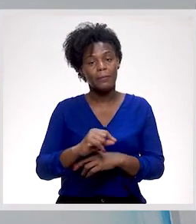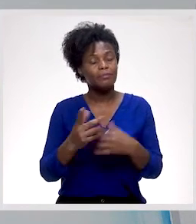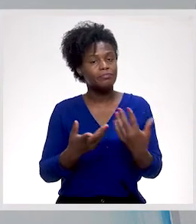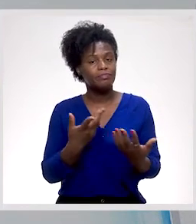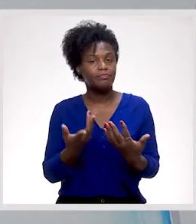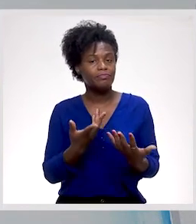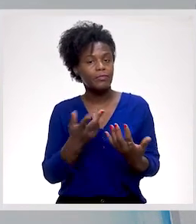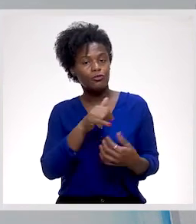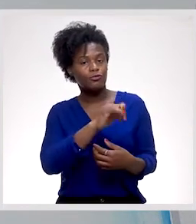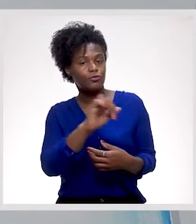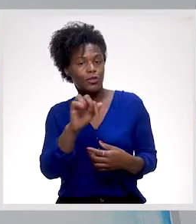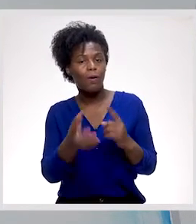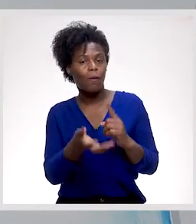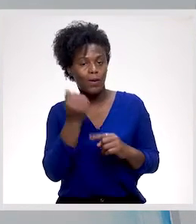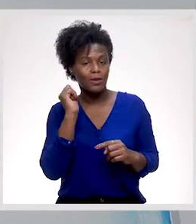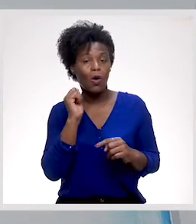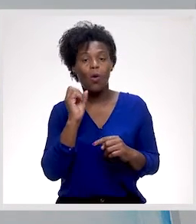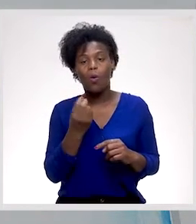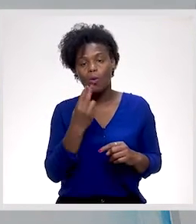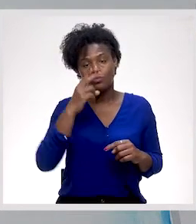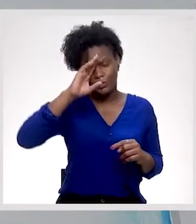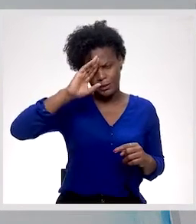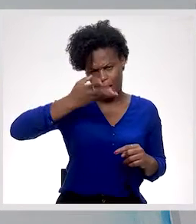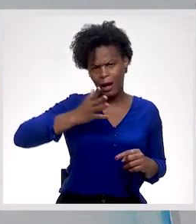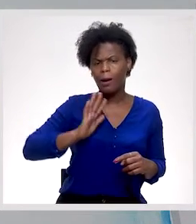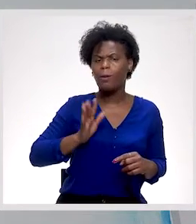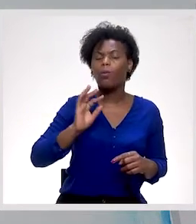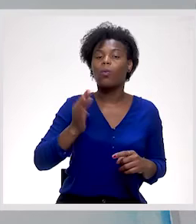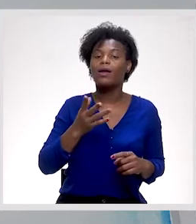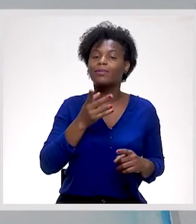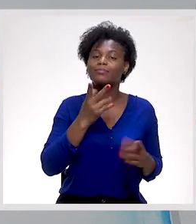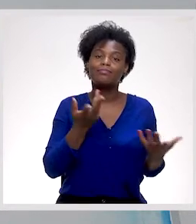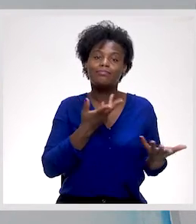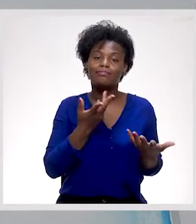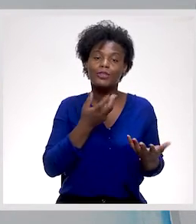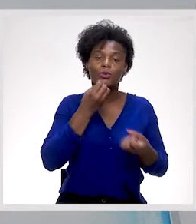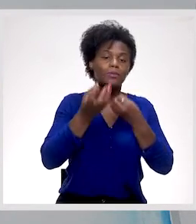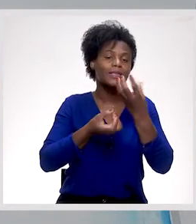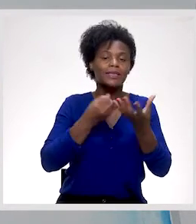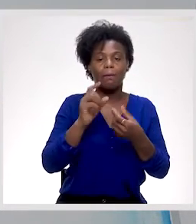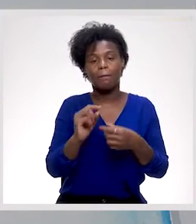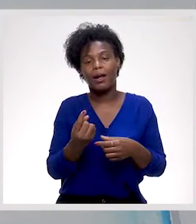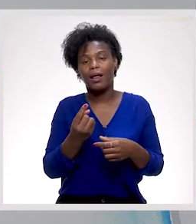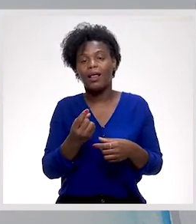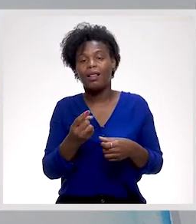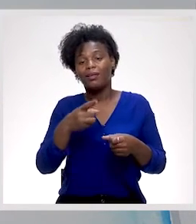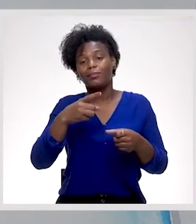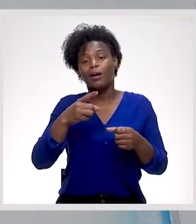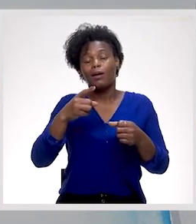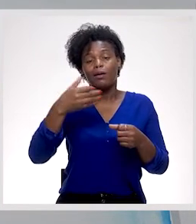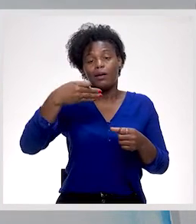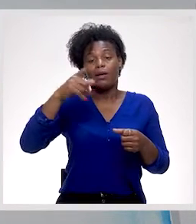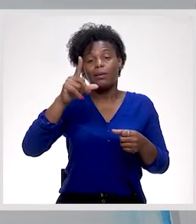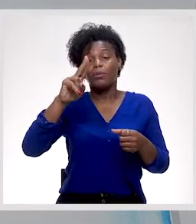vão conseguir, ou já sabem, qual é a explicação para a despromoção ou para a saída